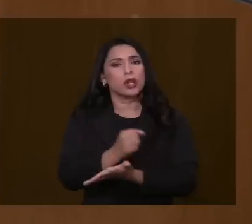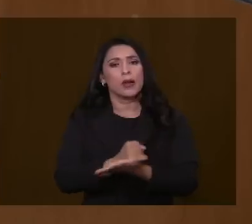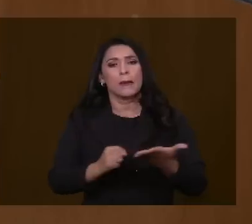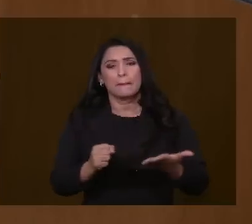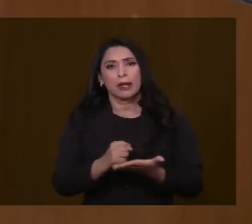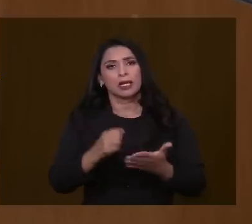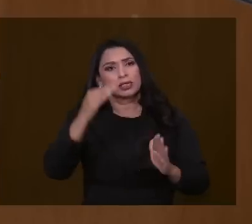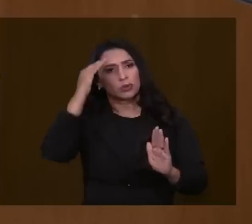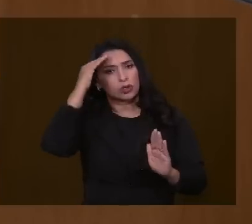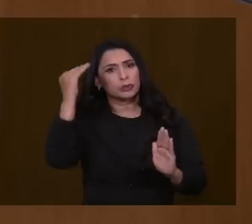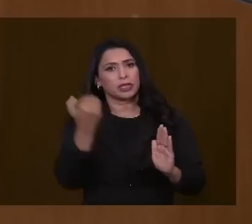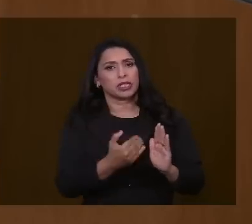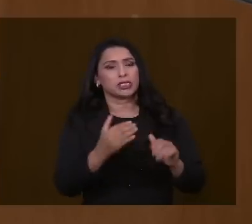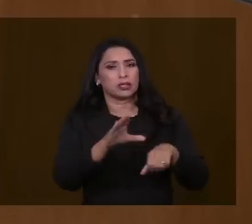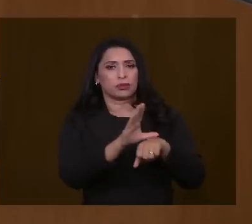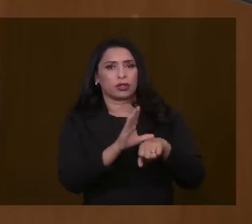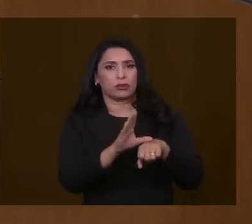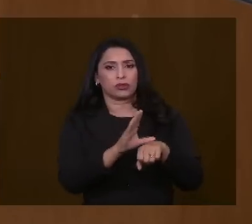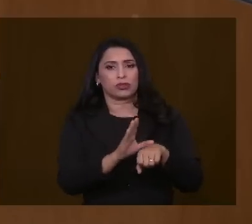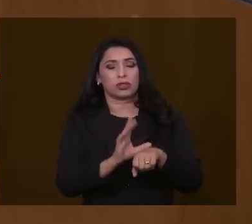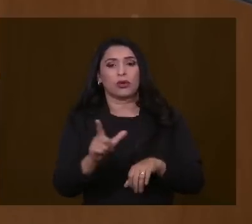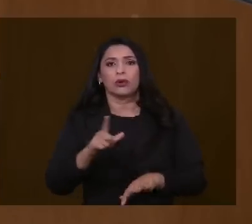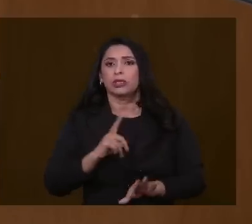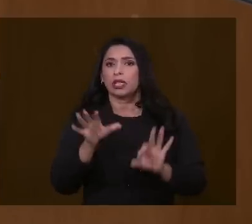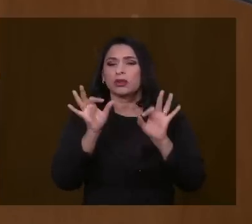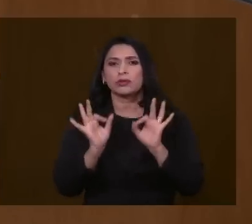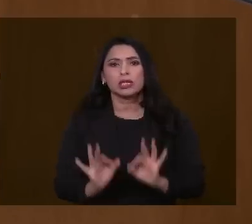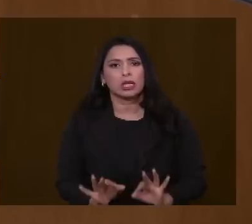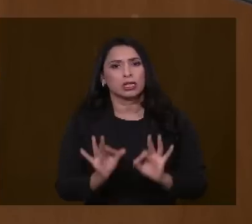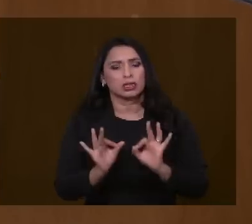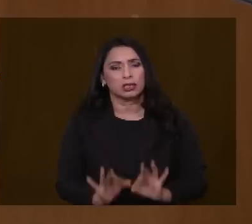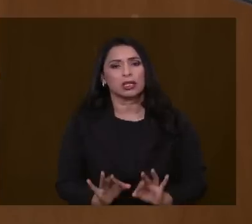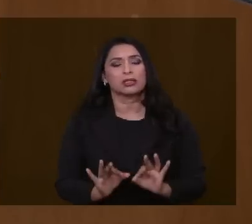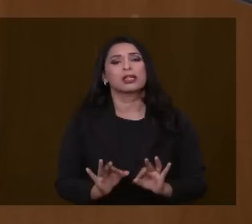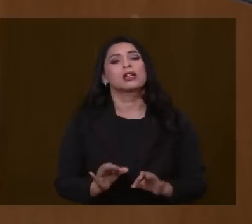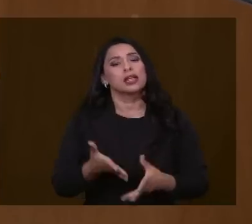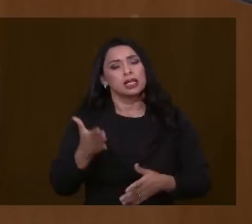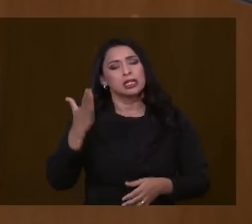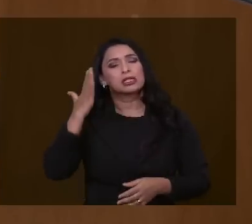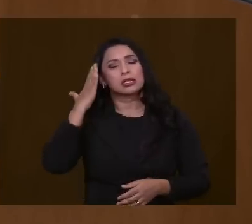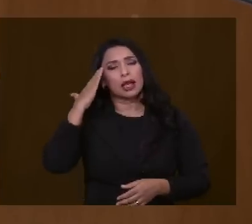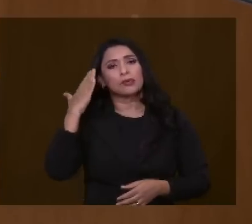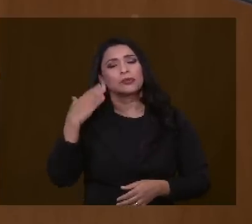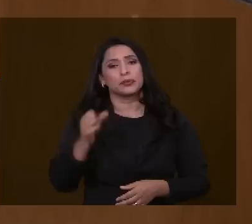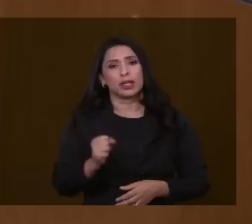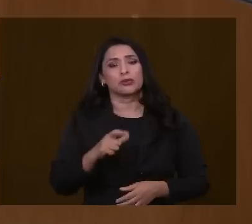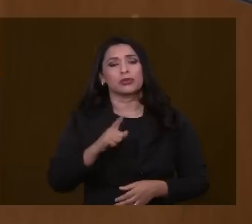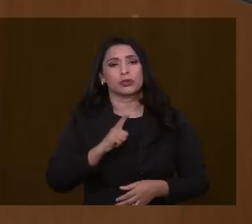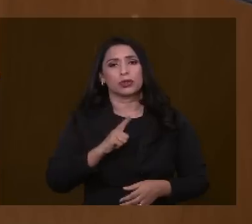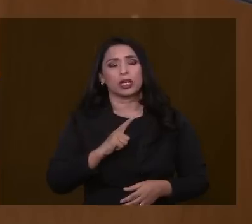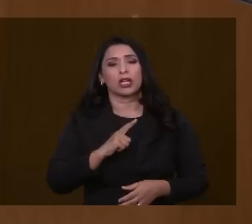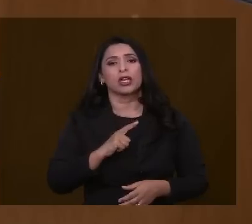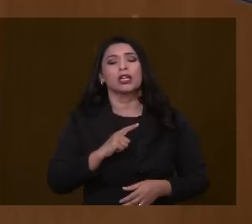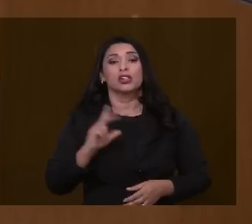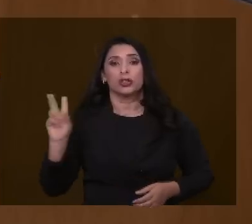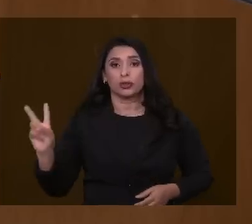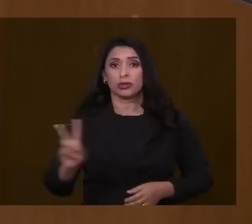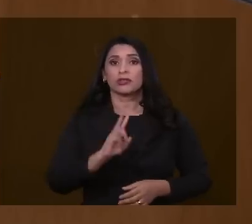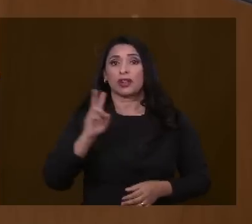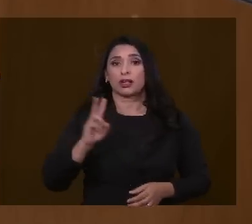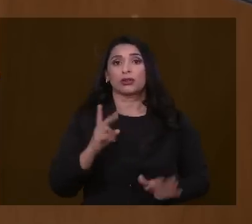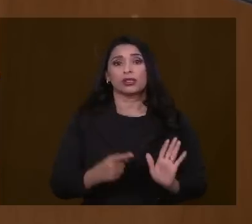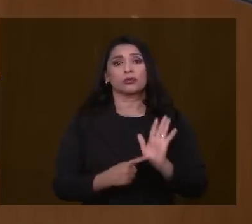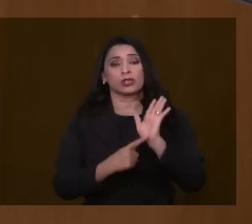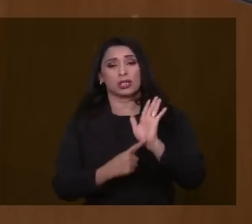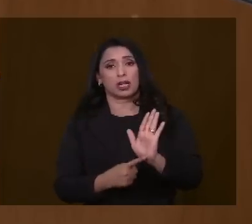constitucionais. Com essa convicção, cabe reconhecer que as que as virtudes demonstradas pelo ministro Luiz